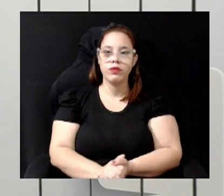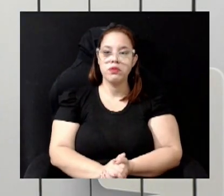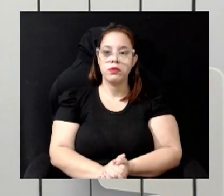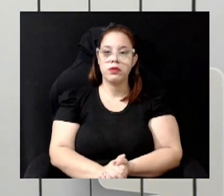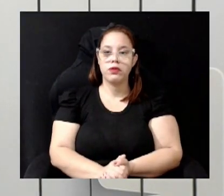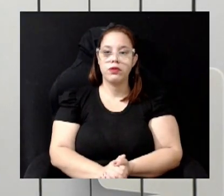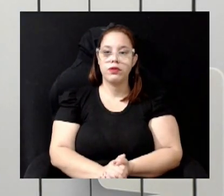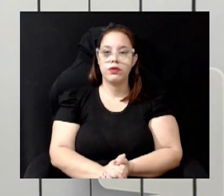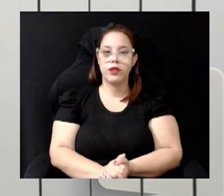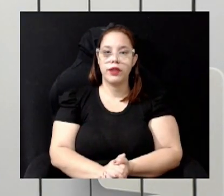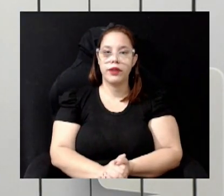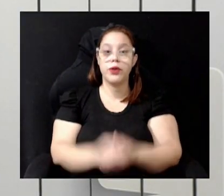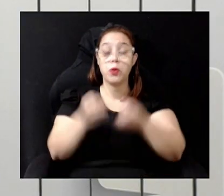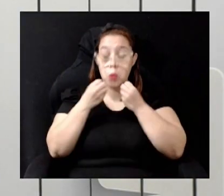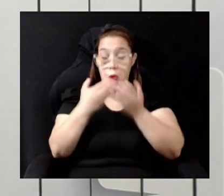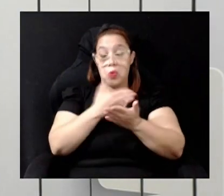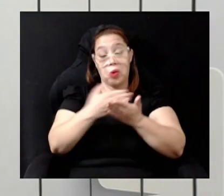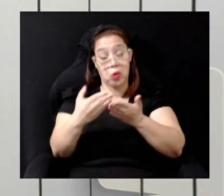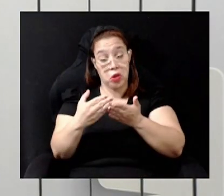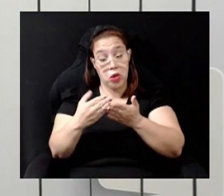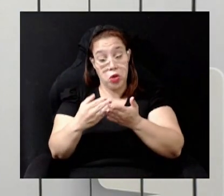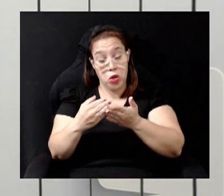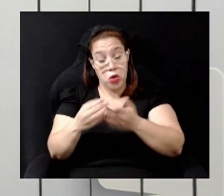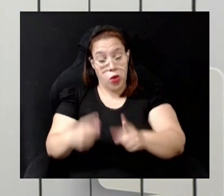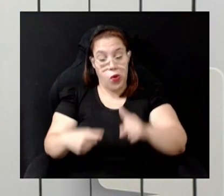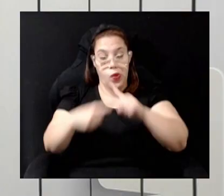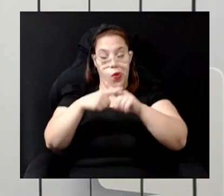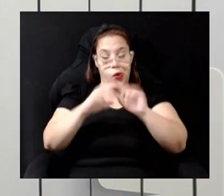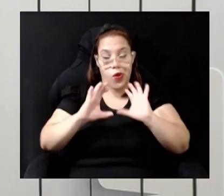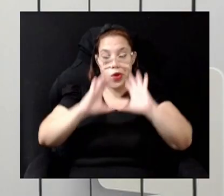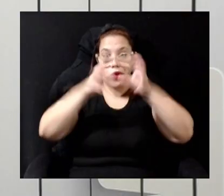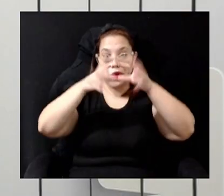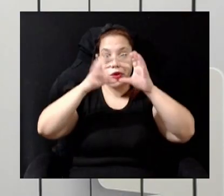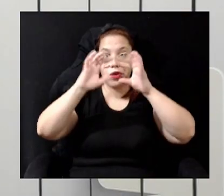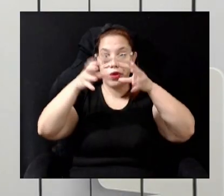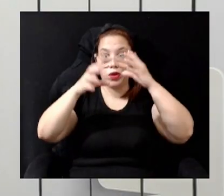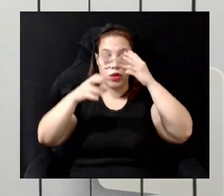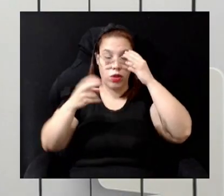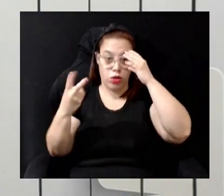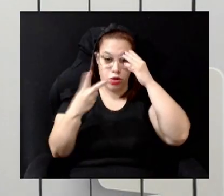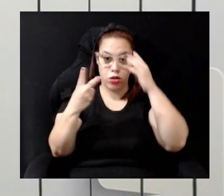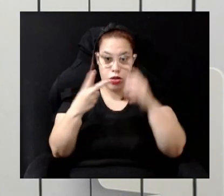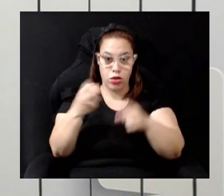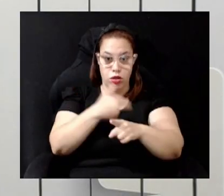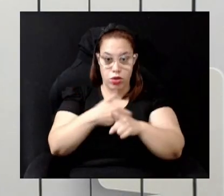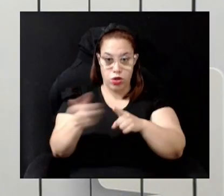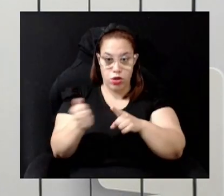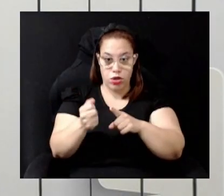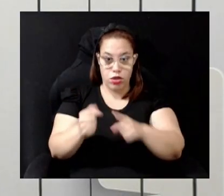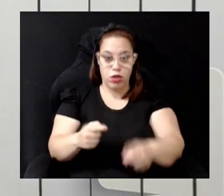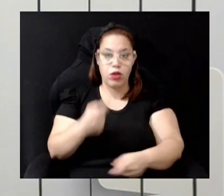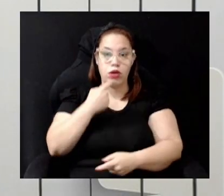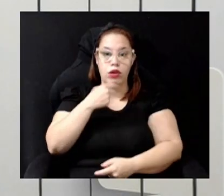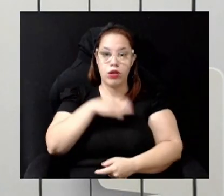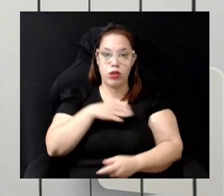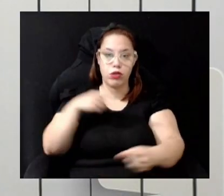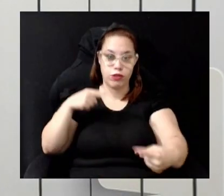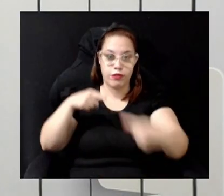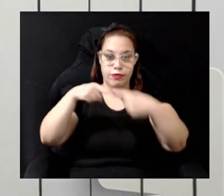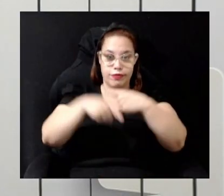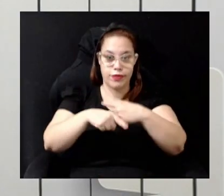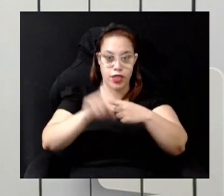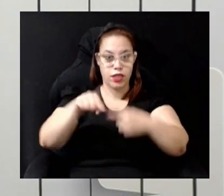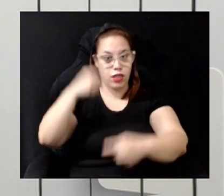Bom começo de Superliga Masculina de Vôlei, 2 jogos, 2 vitórias. Os campineiros agora enfrentam no próximo